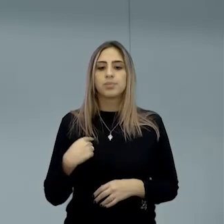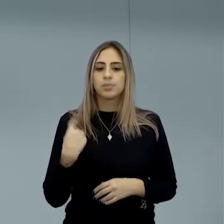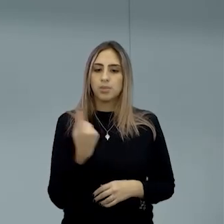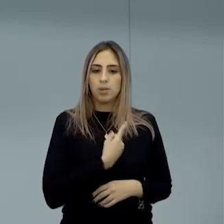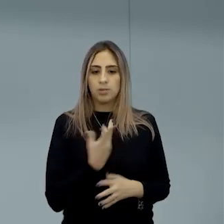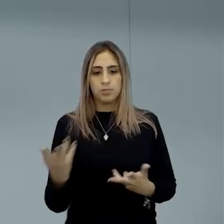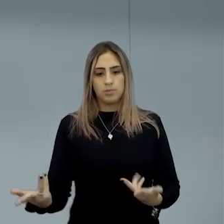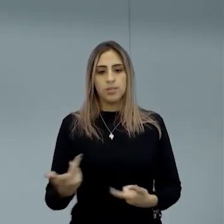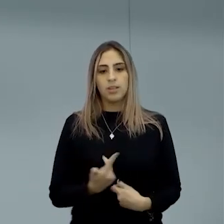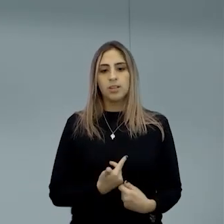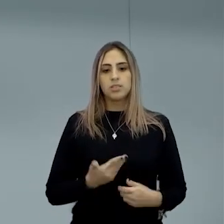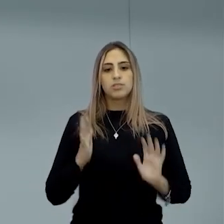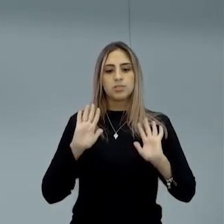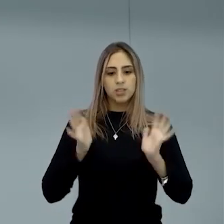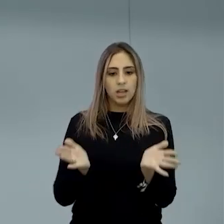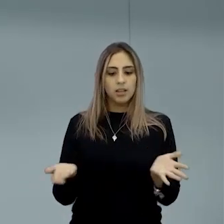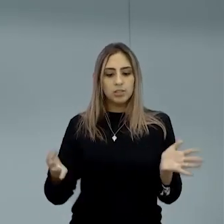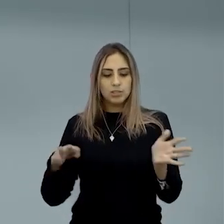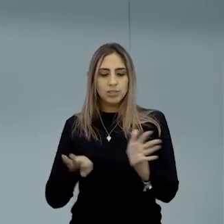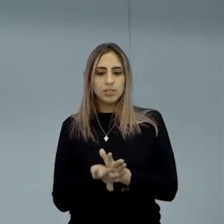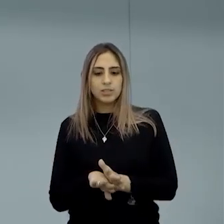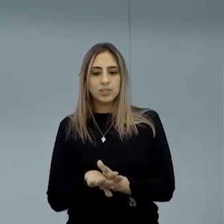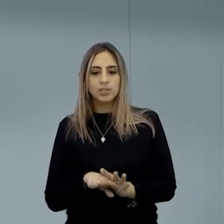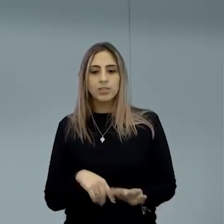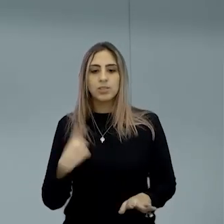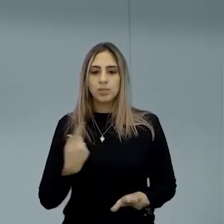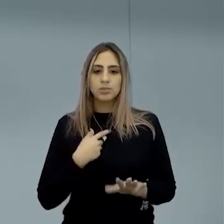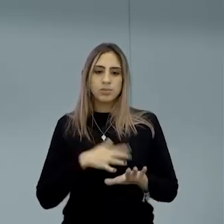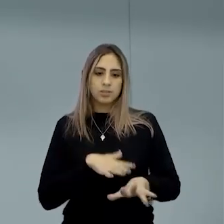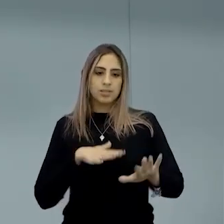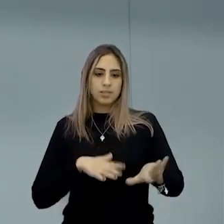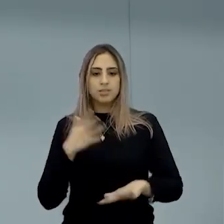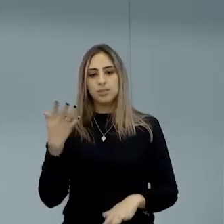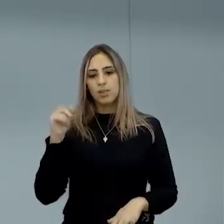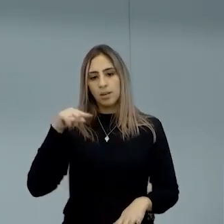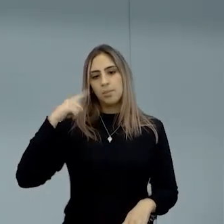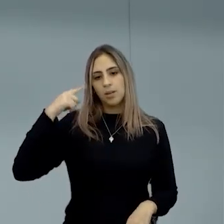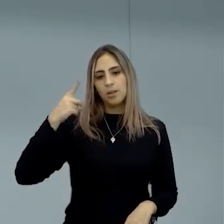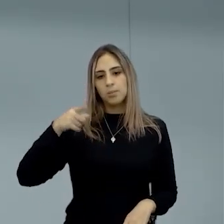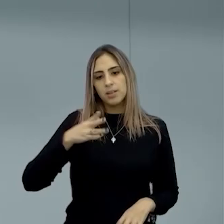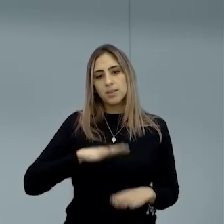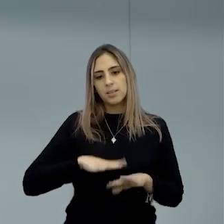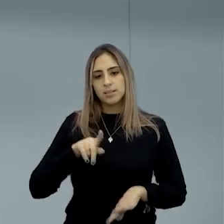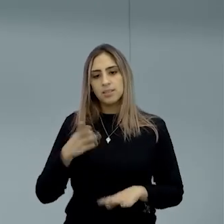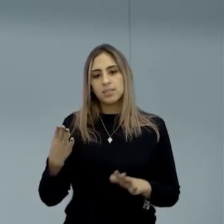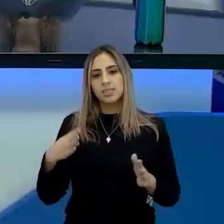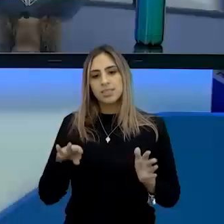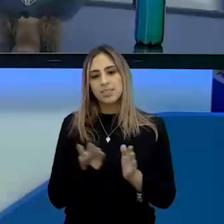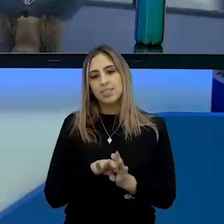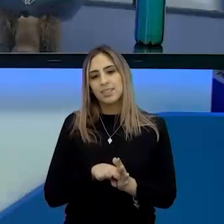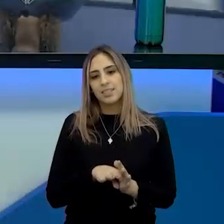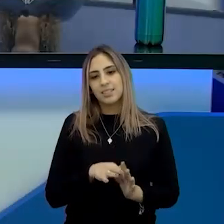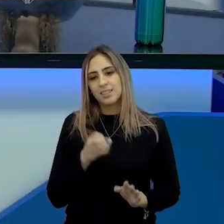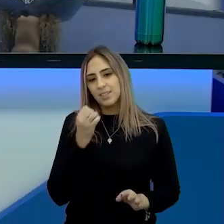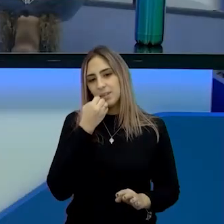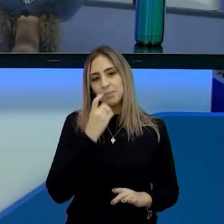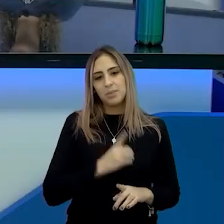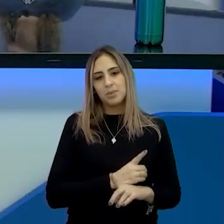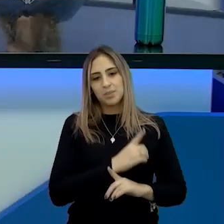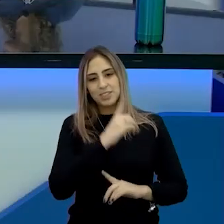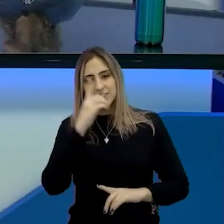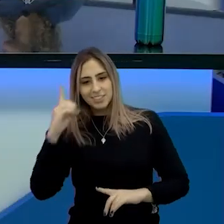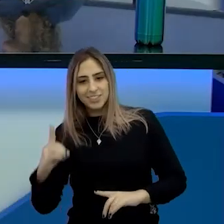finalmente chegou, né? O nosso trânsito aqui é maluco, mas ele chegou. Bom dia,